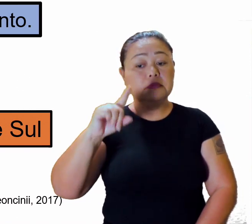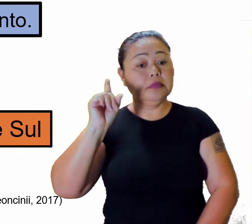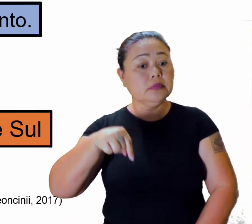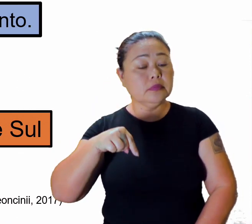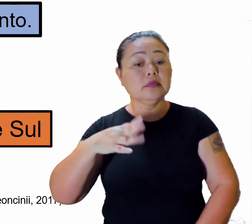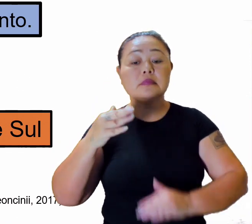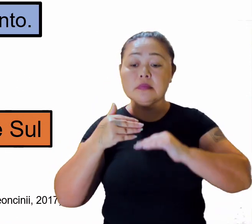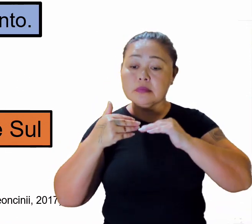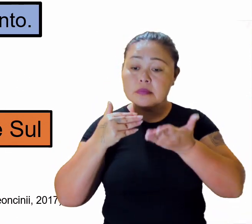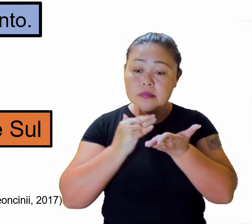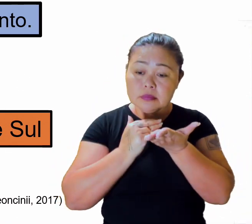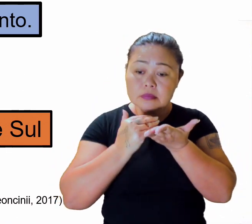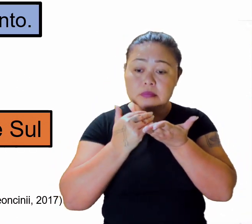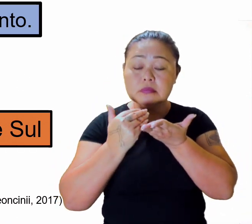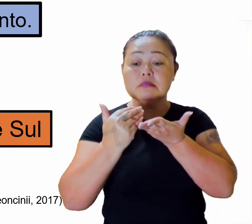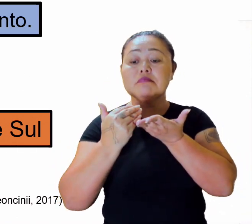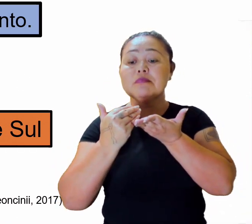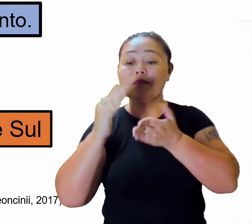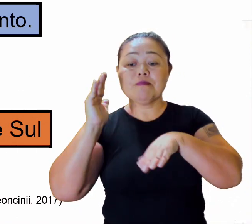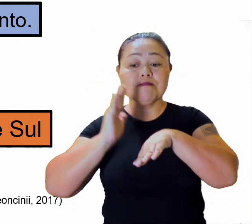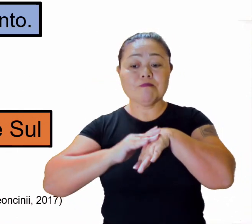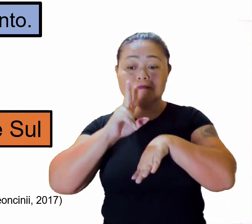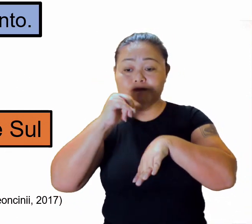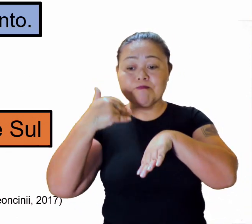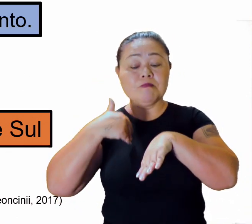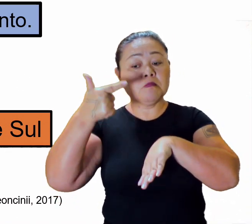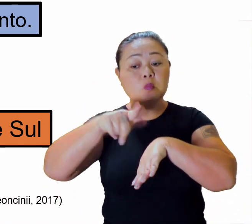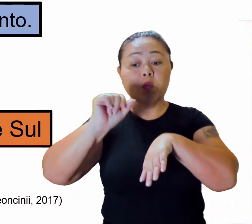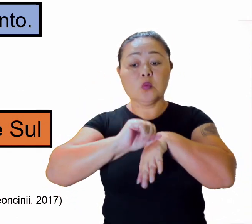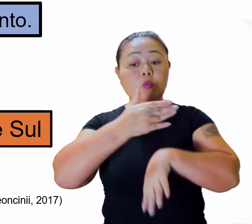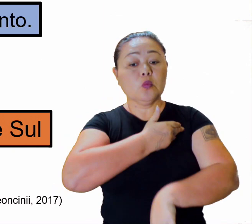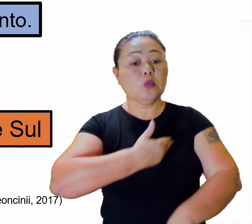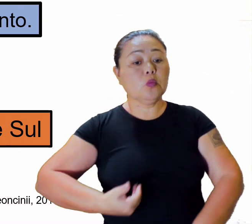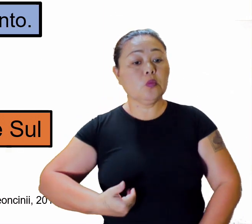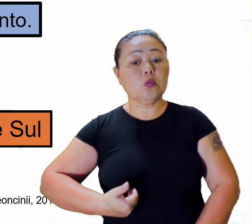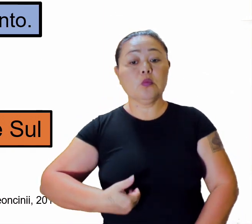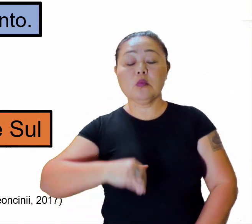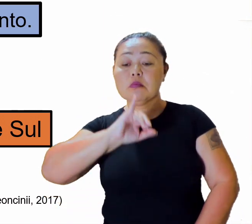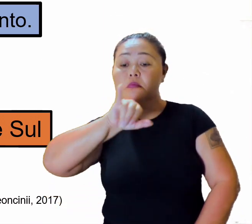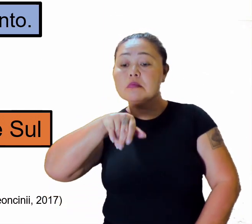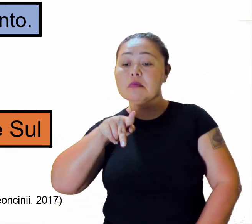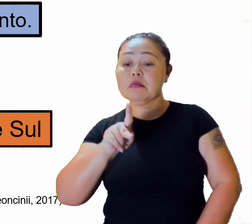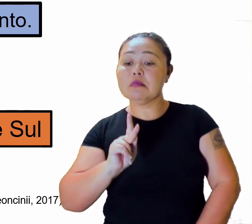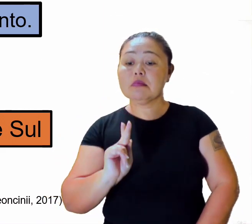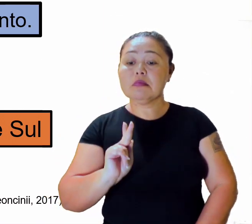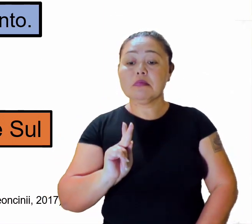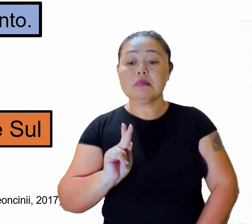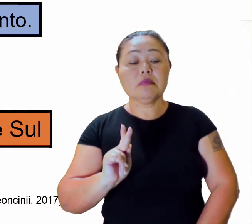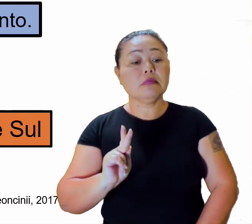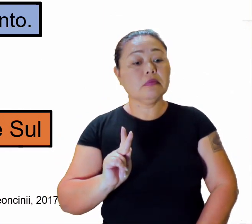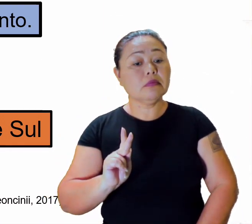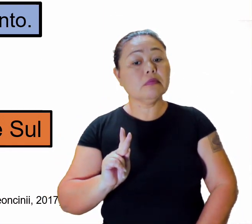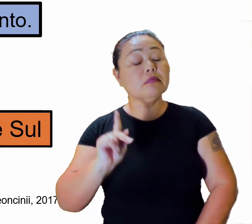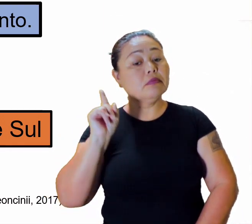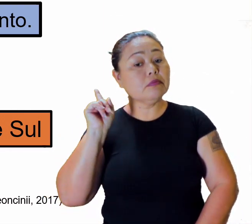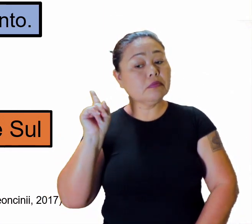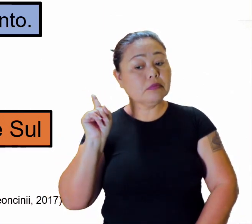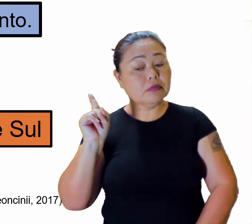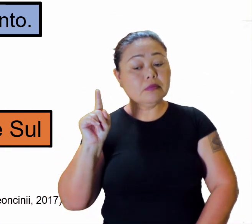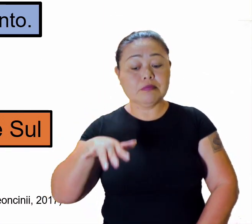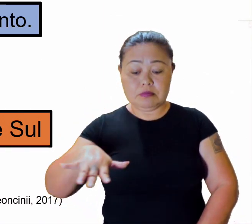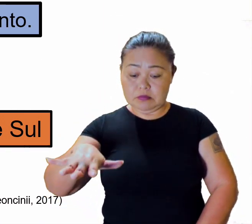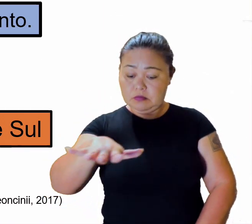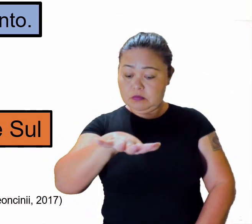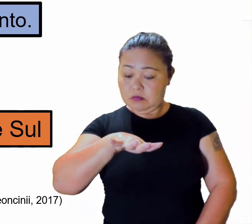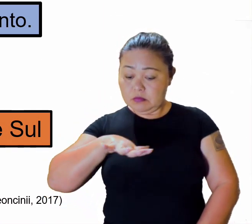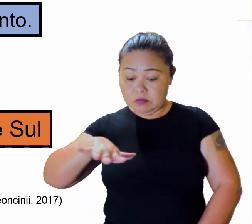se iniciar e se intensificar, principalmente no governo de Juscelino Kubitschek. Ali o